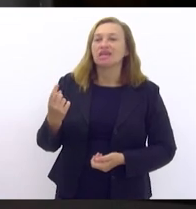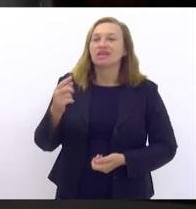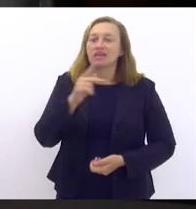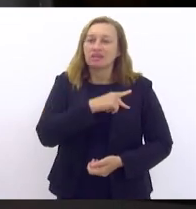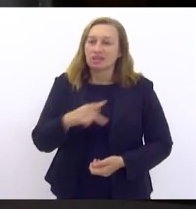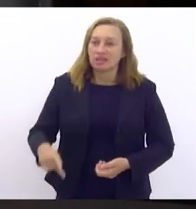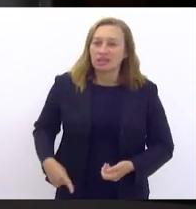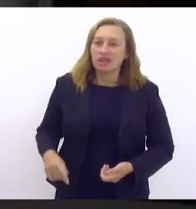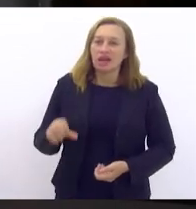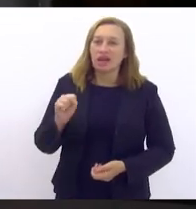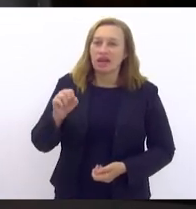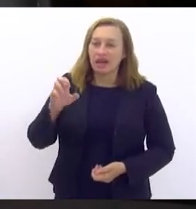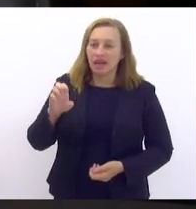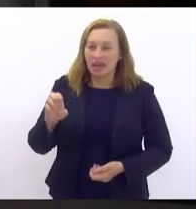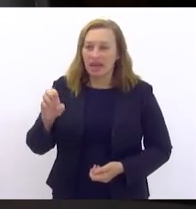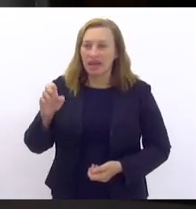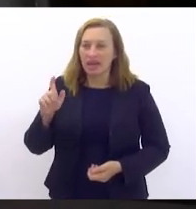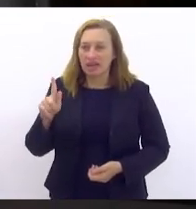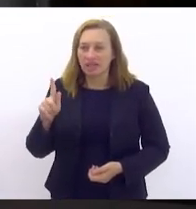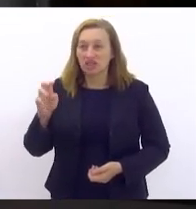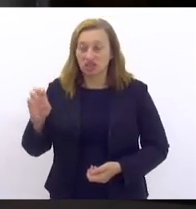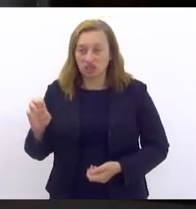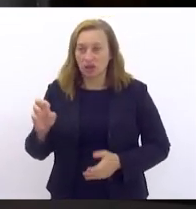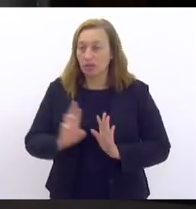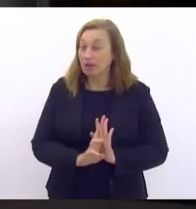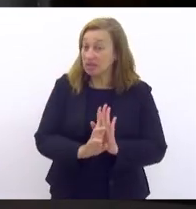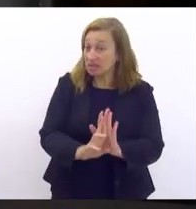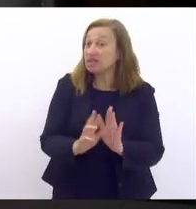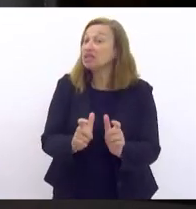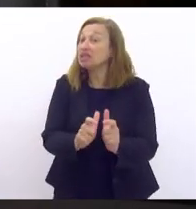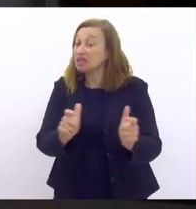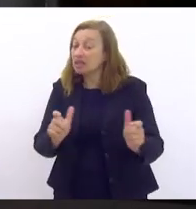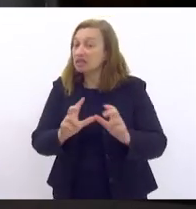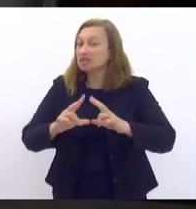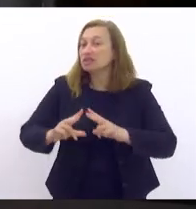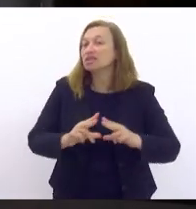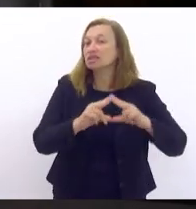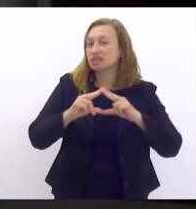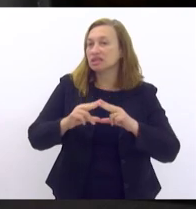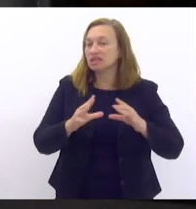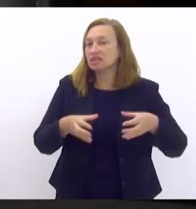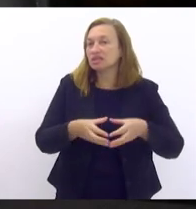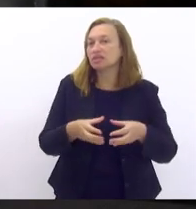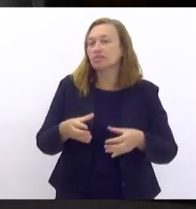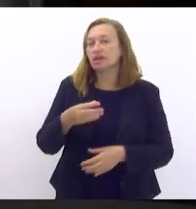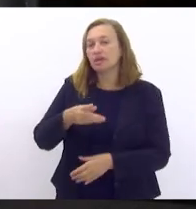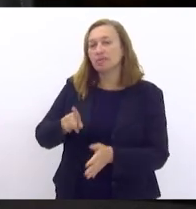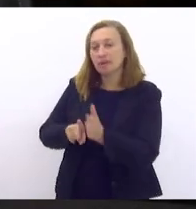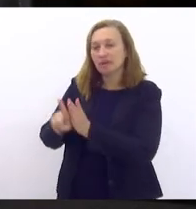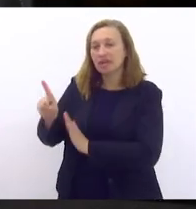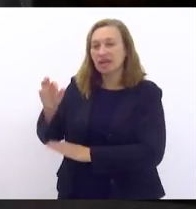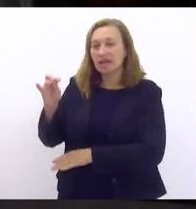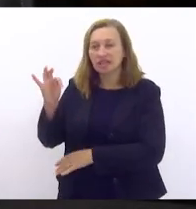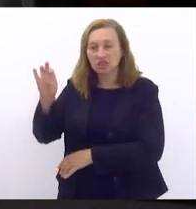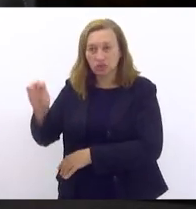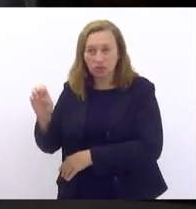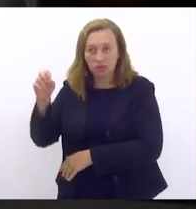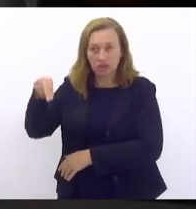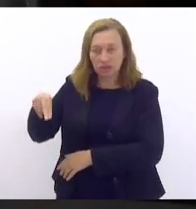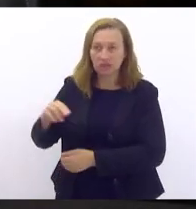sempre né Para a gente sempre uma representação muito grande da cadeia da reciclagem Ele pergunta para o Gladstone é